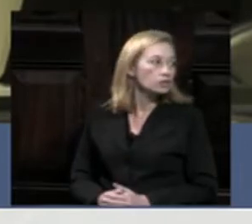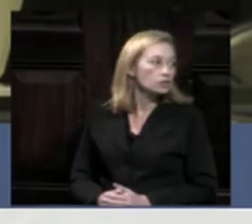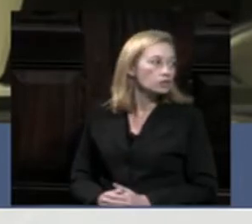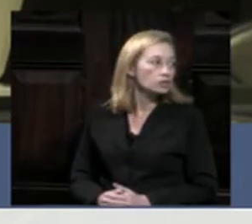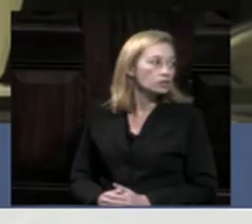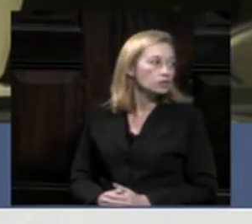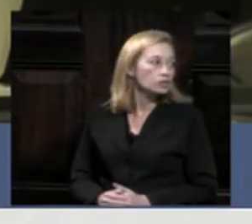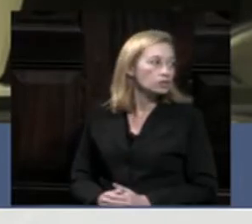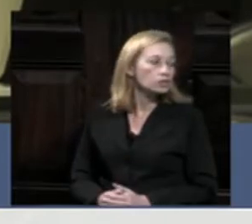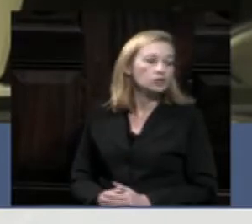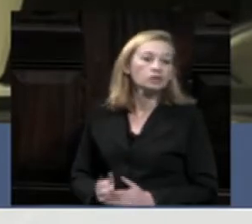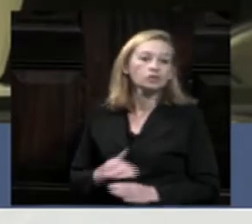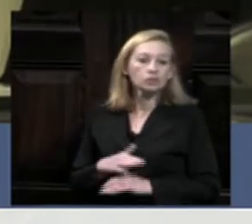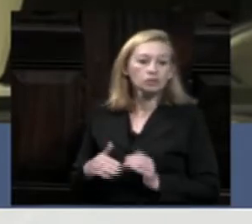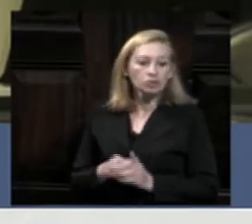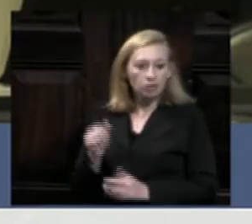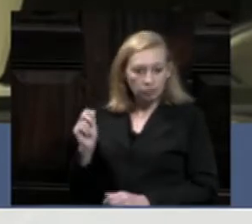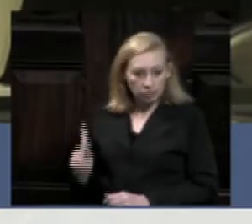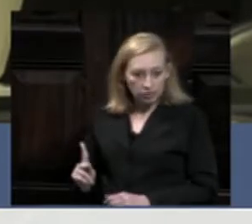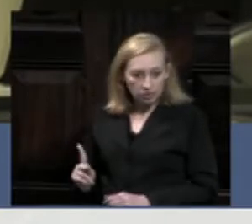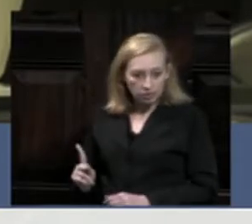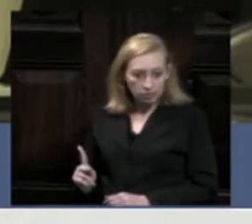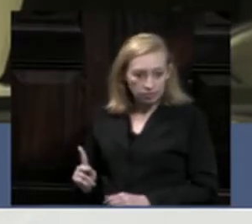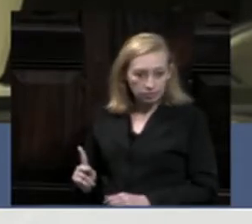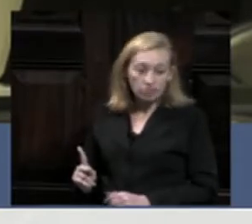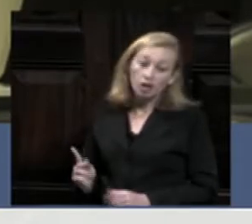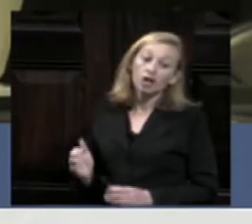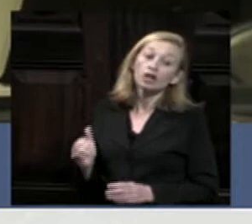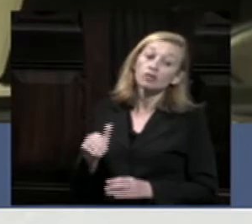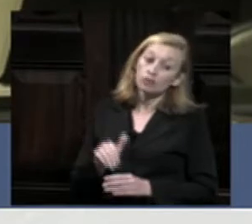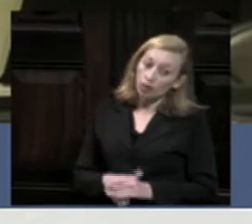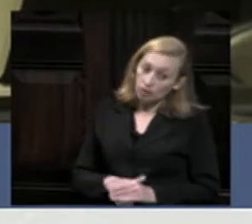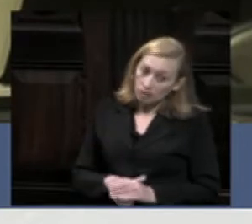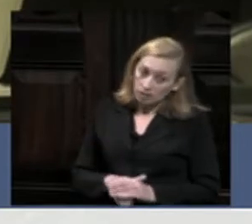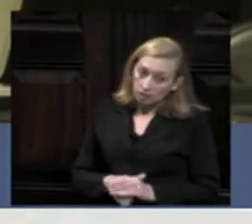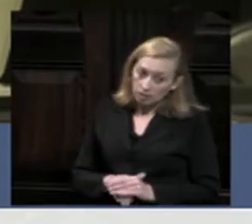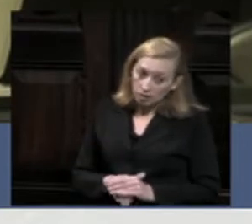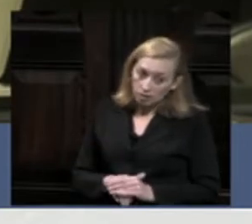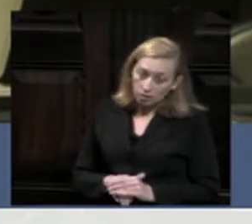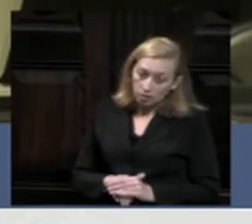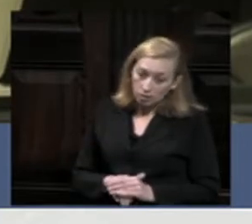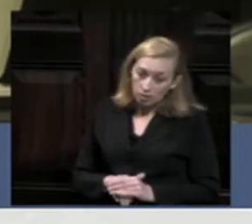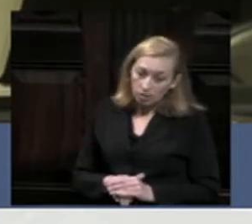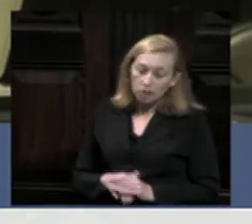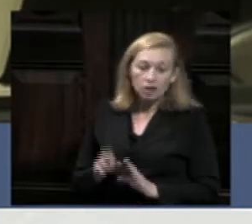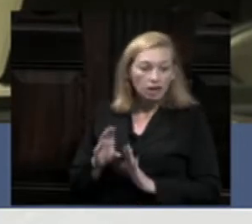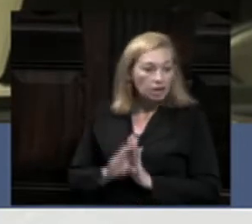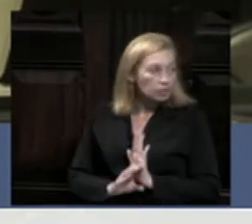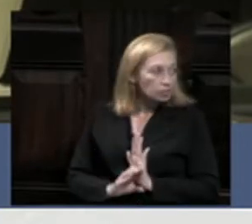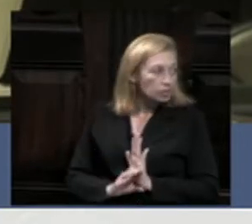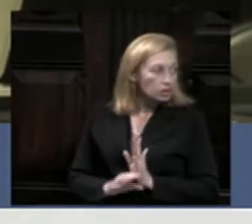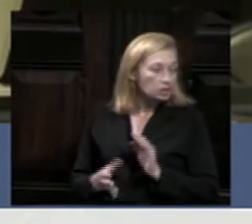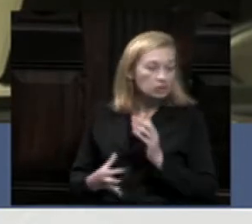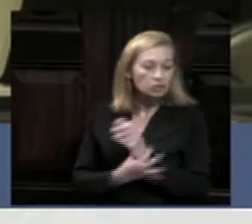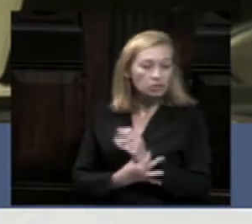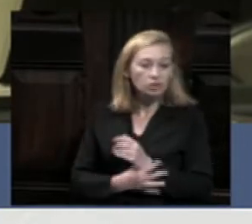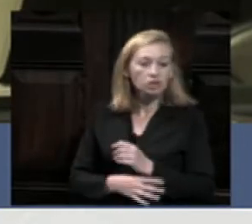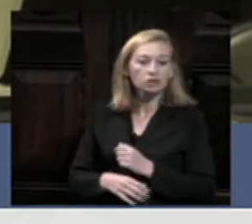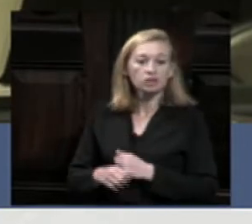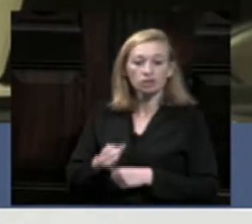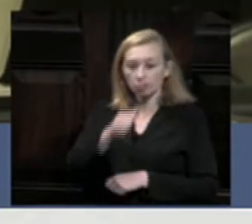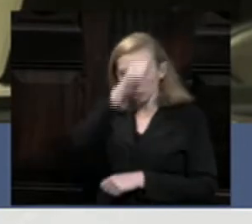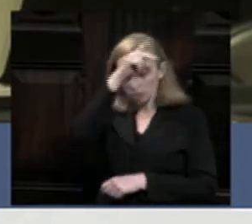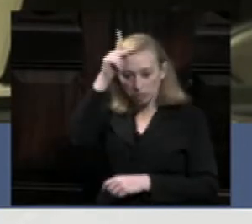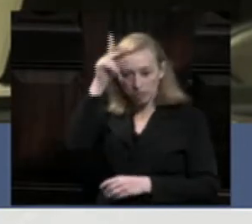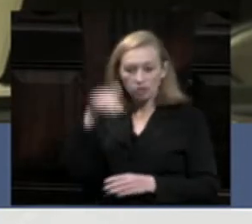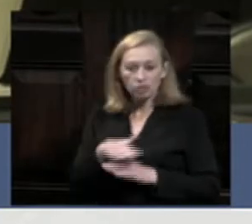Constituição e Justiça. Senhores que aprovam nesse comissão, aprovado. Em votação, a emenda da Comissão de Segurança Pública. Senhores que aprovam nesse